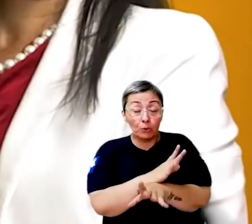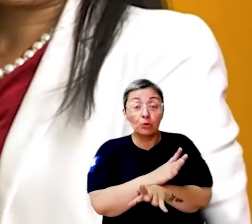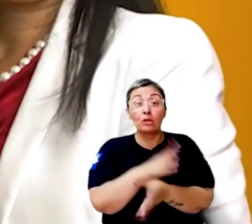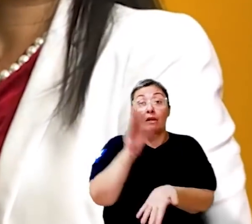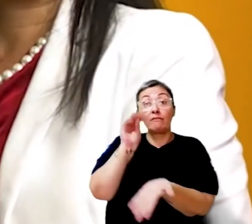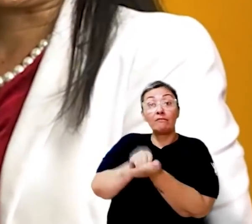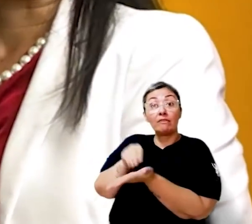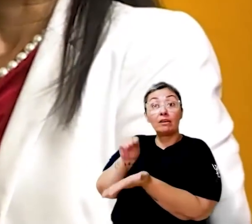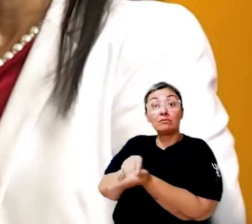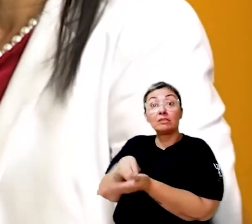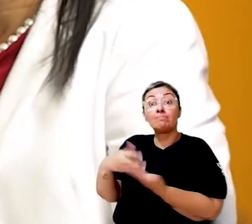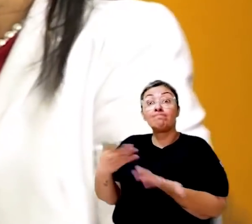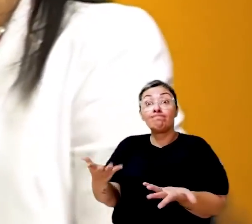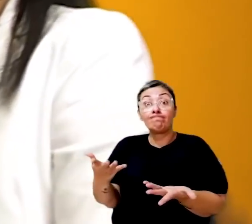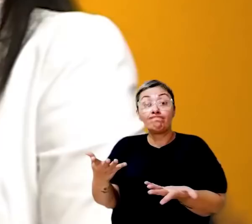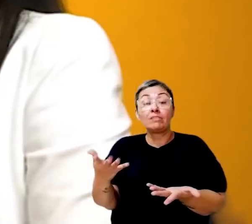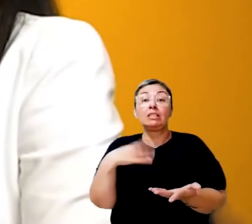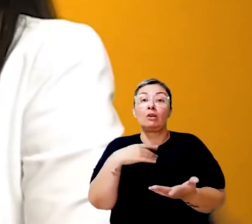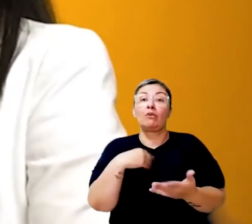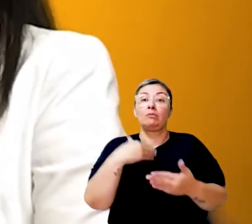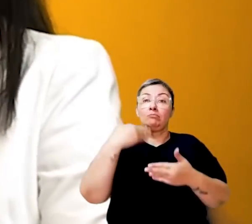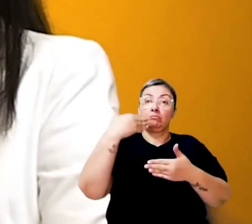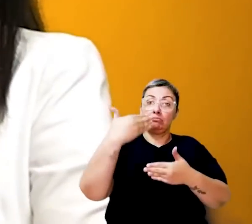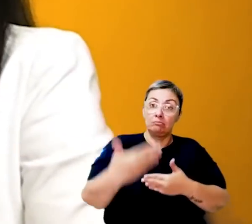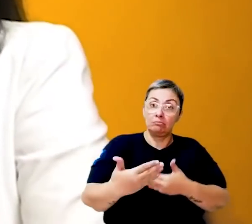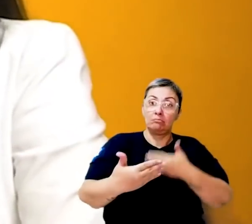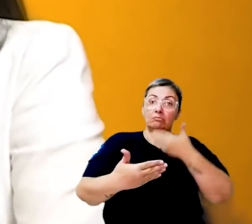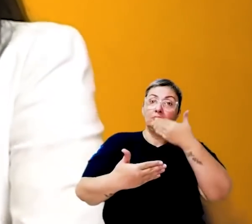que ela tem que fazer. Então, à medida que essa